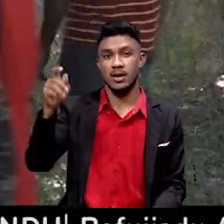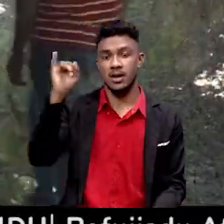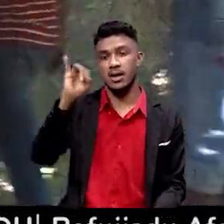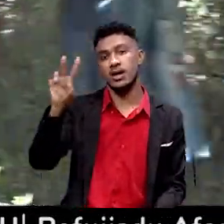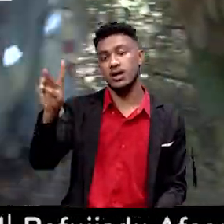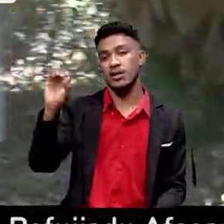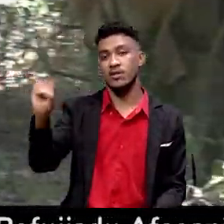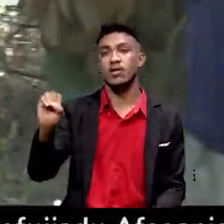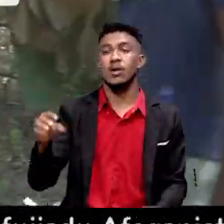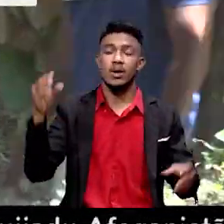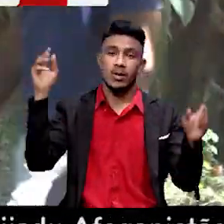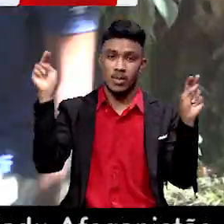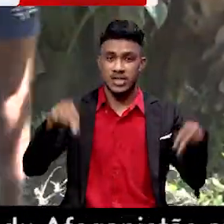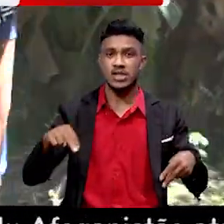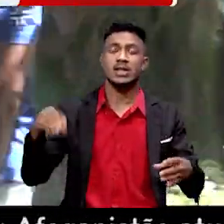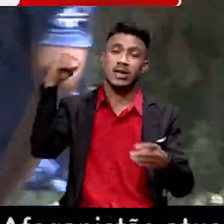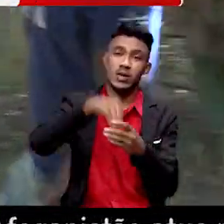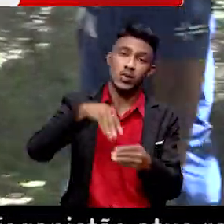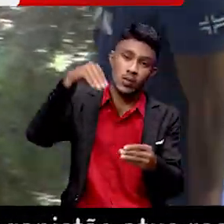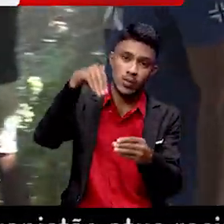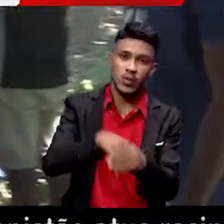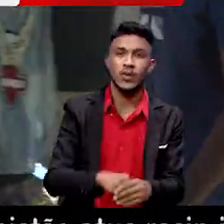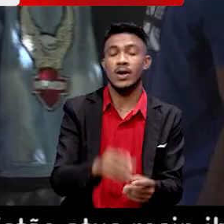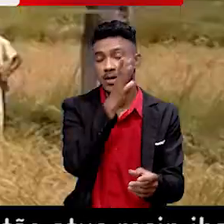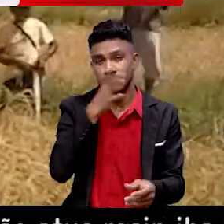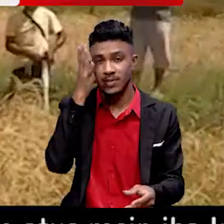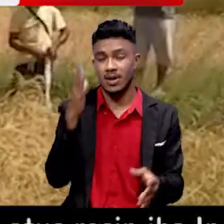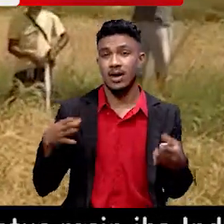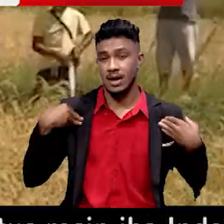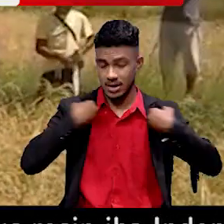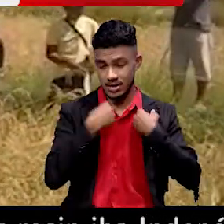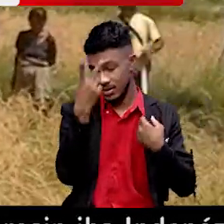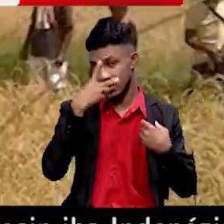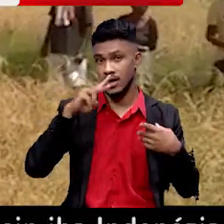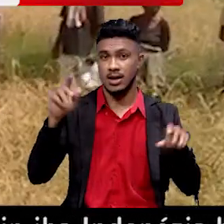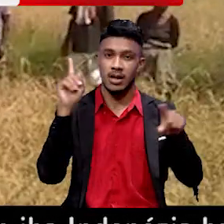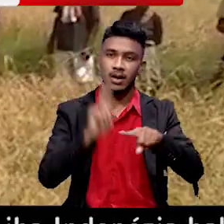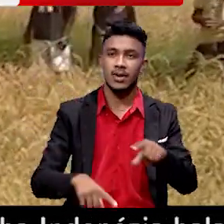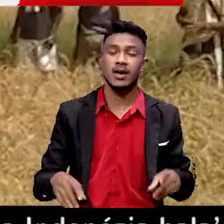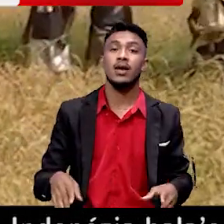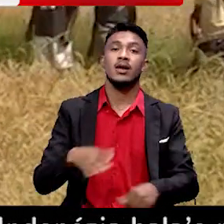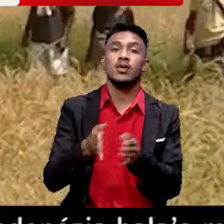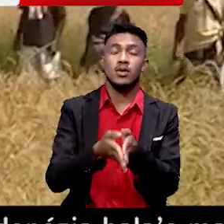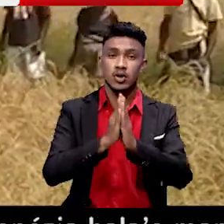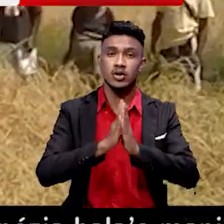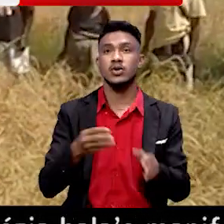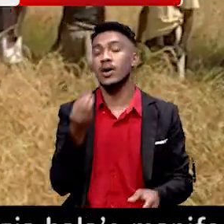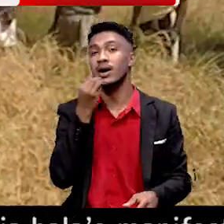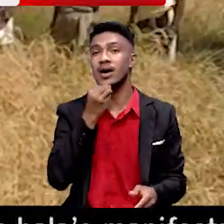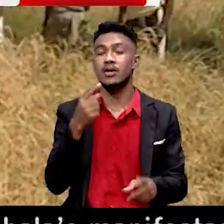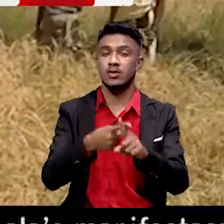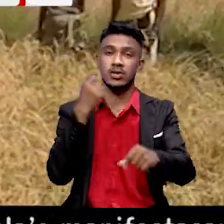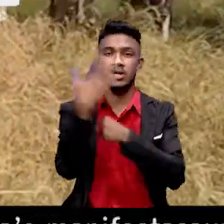kuderasik ekonomia ihi Timor Leste lihusi halonatar toos no hakiak animal hodi labele dependensia fale ba aihan